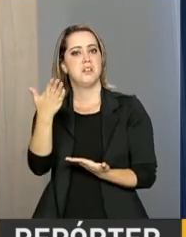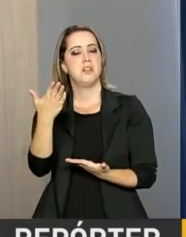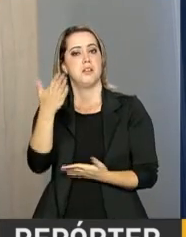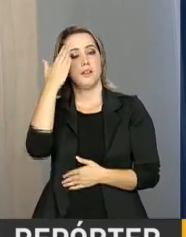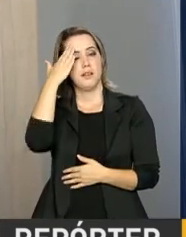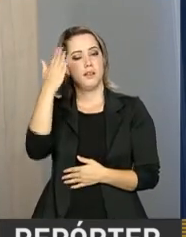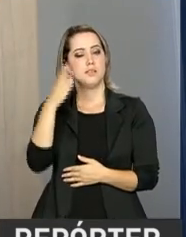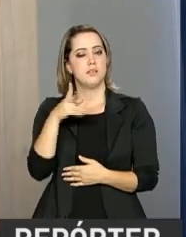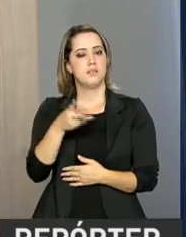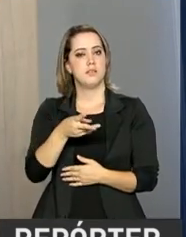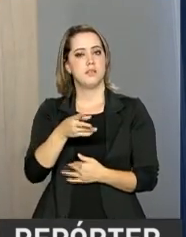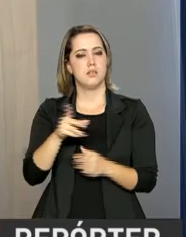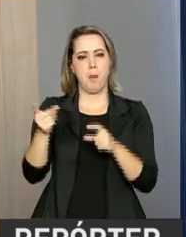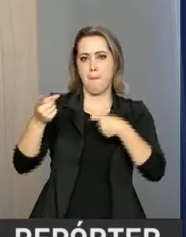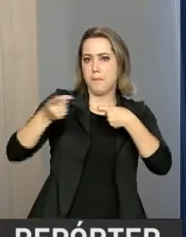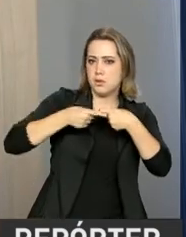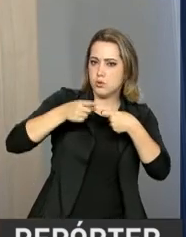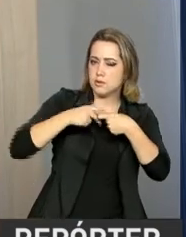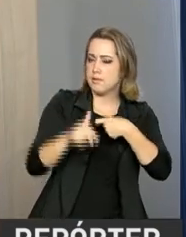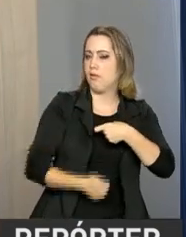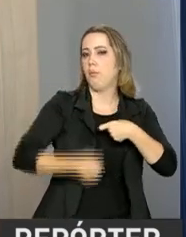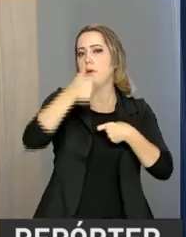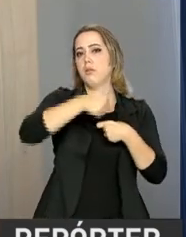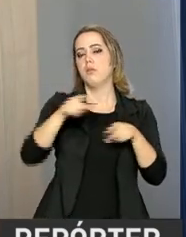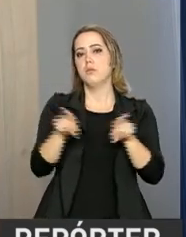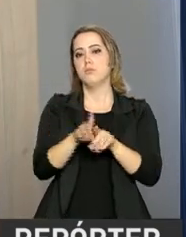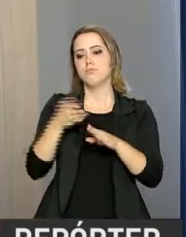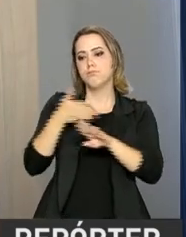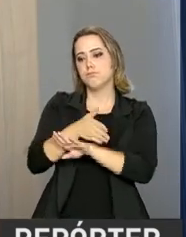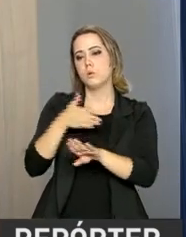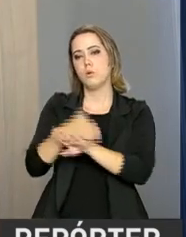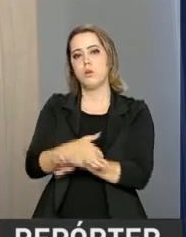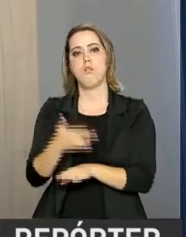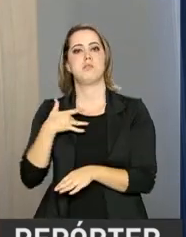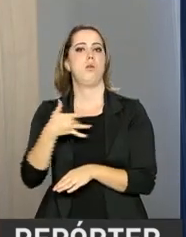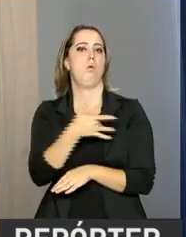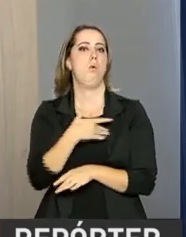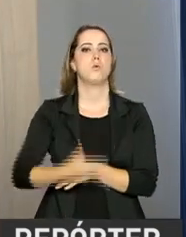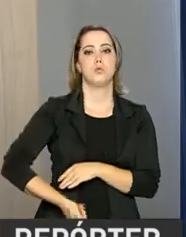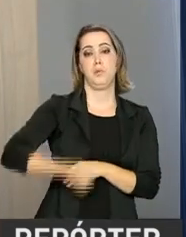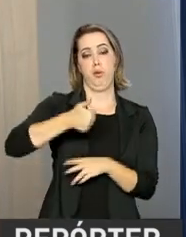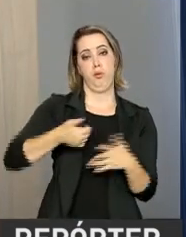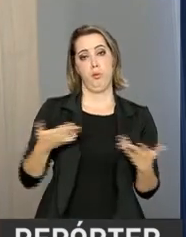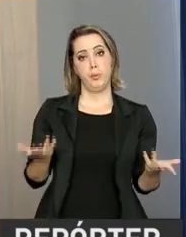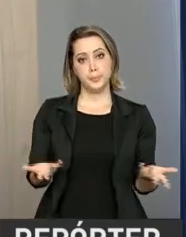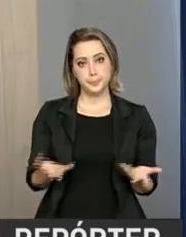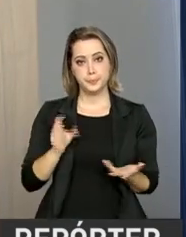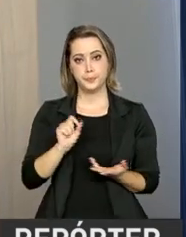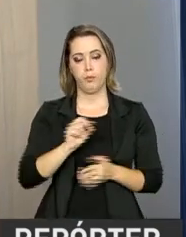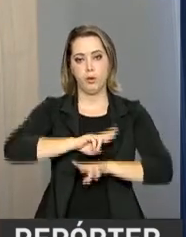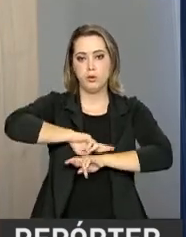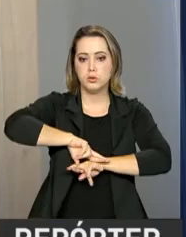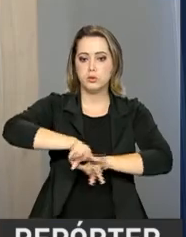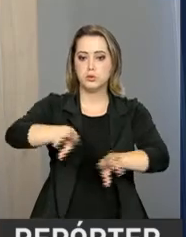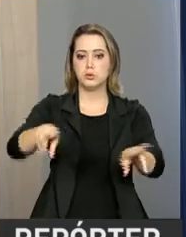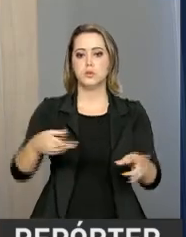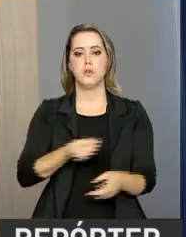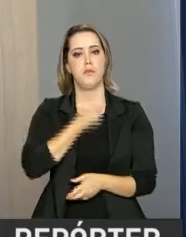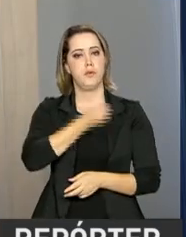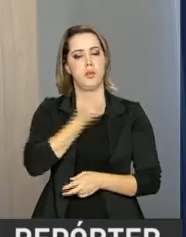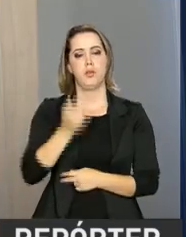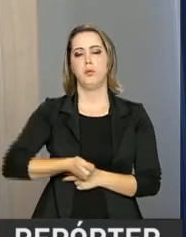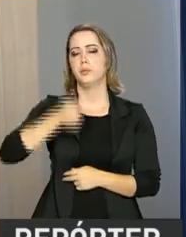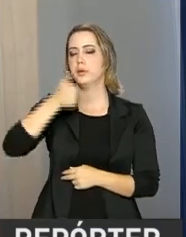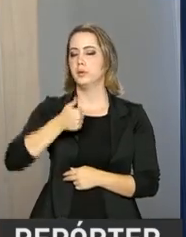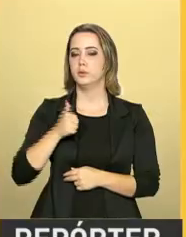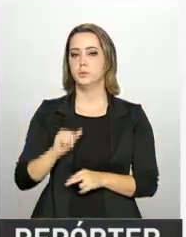tecnologia médica, a melhor acesso a serviços de saúde. melhoria das condições de vida da população